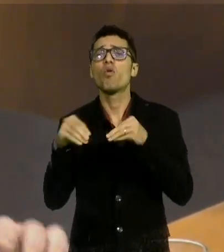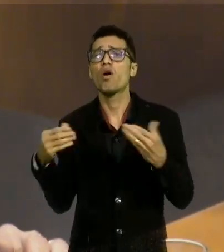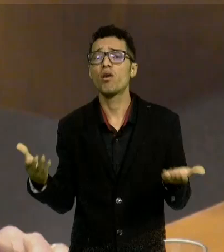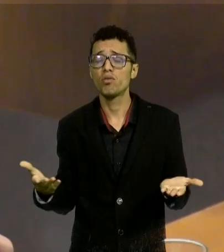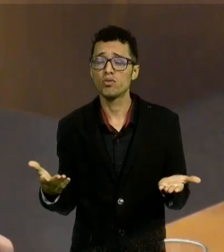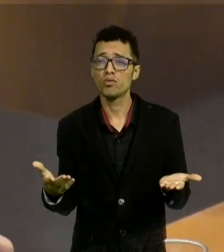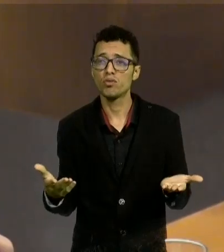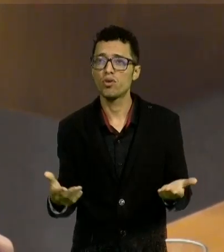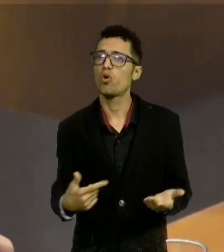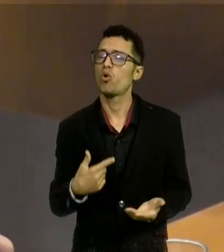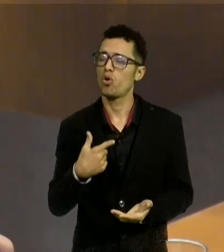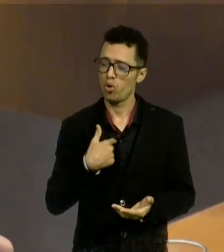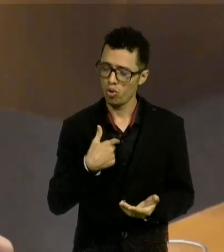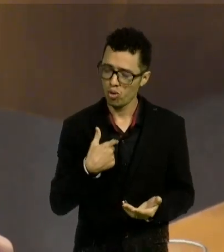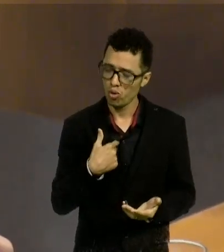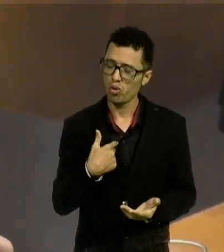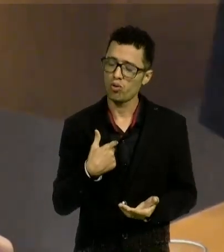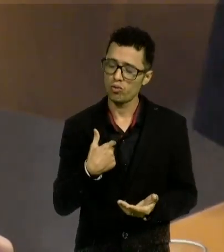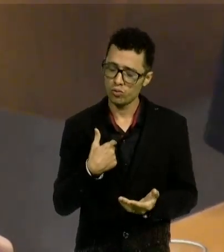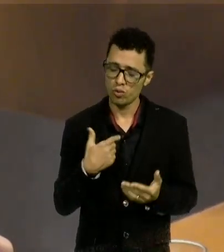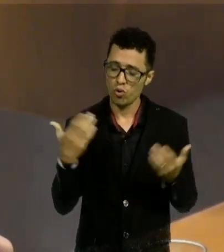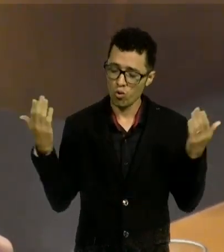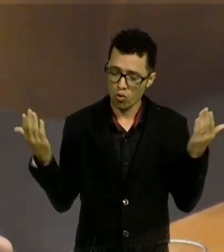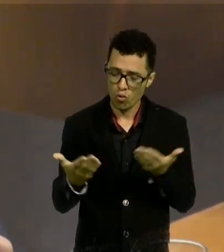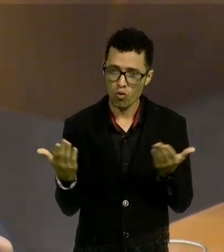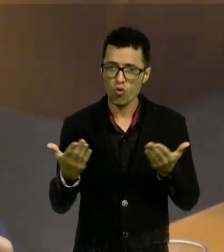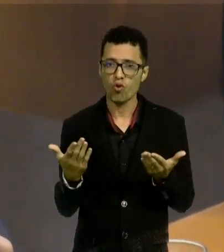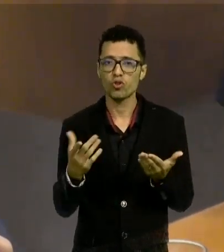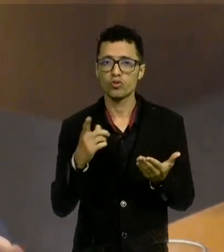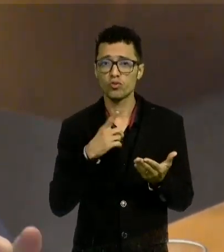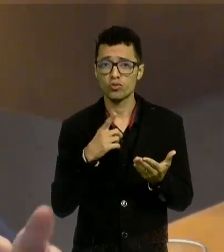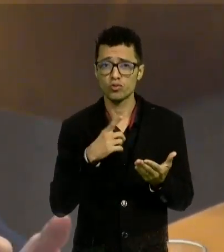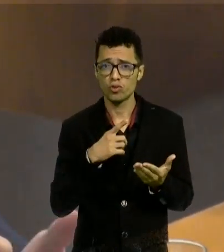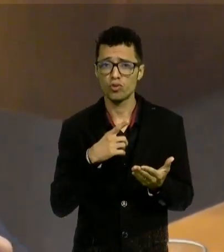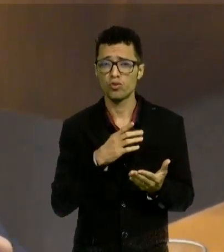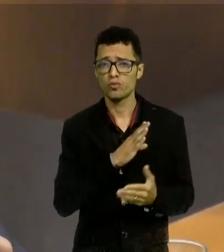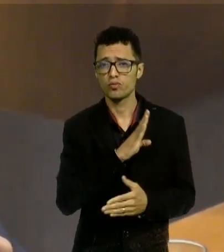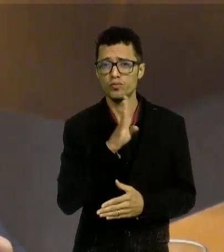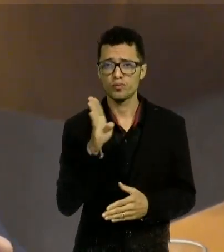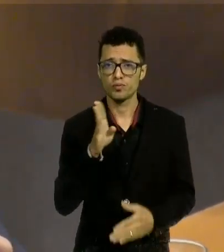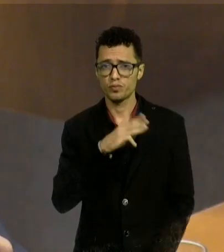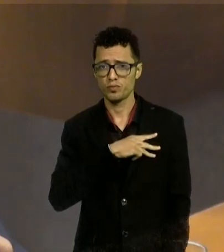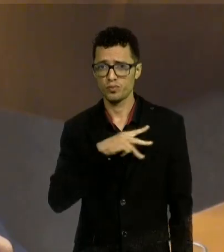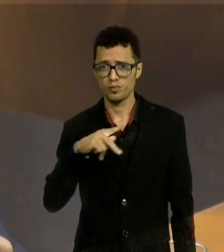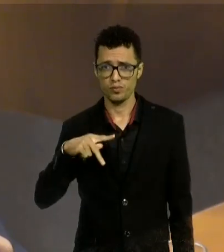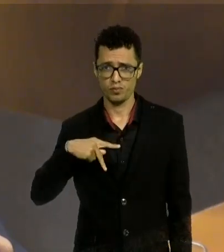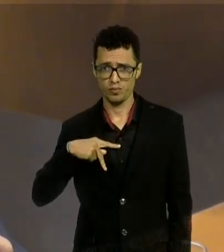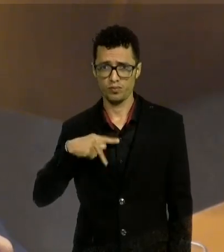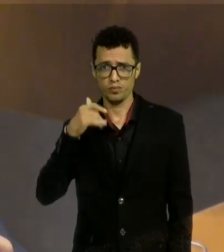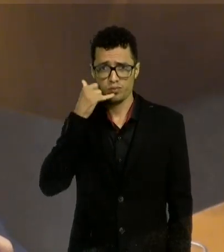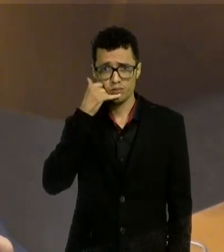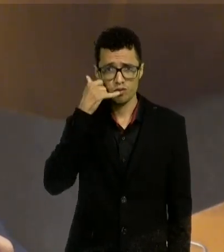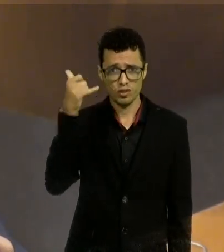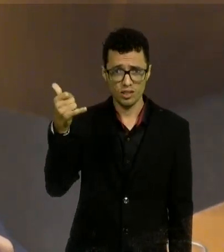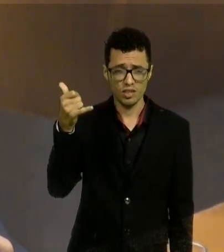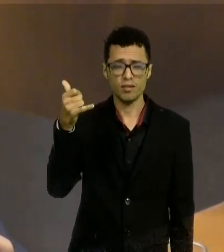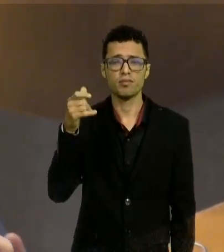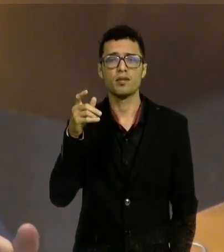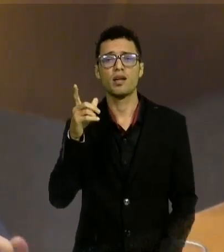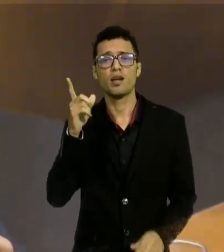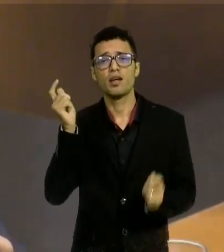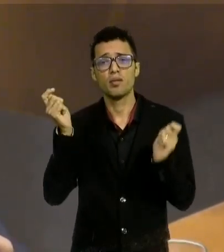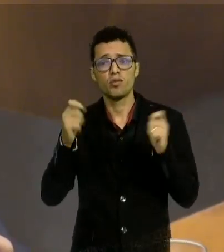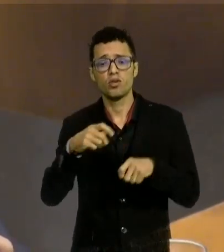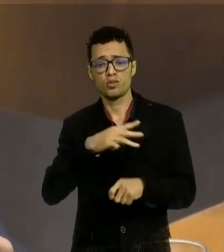isso hoje mesmo eu protocolarei na promotoria de Balsas e tentarei fazer um contato por telefone para pedir que o Ministério Público,